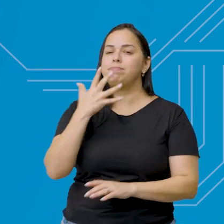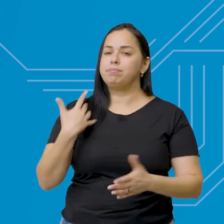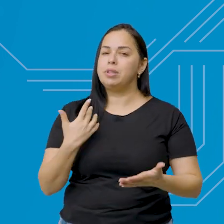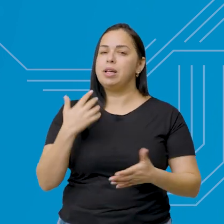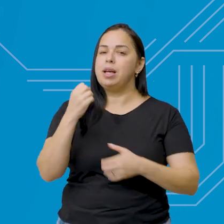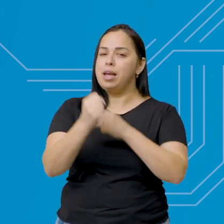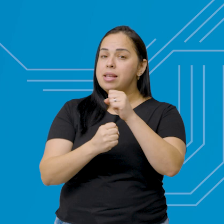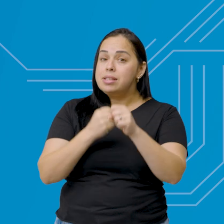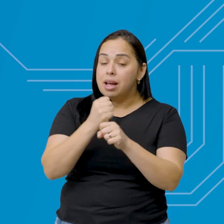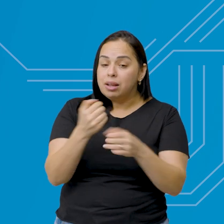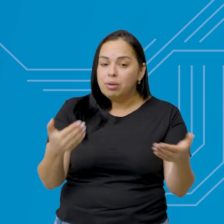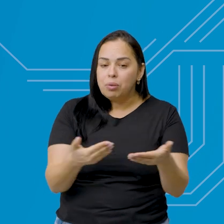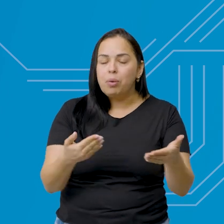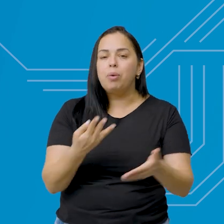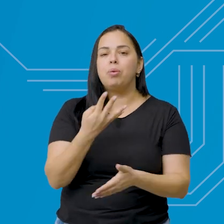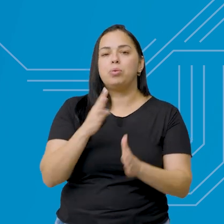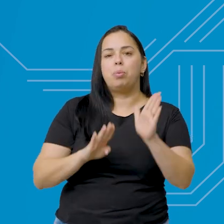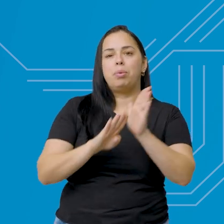um reajuste de